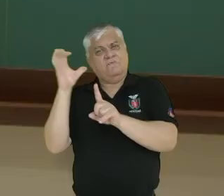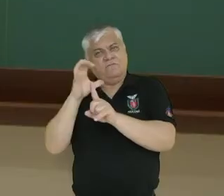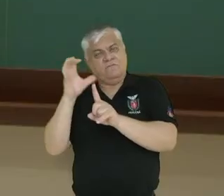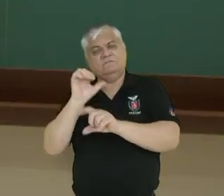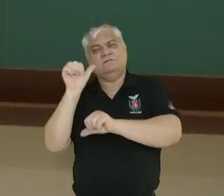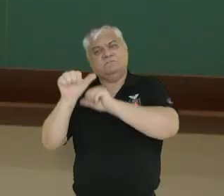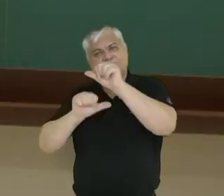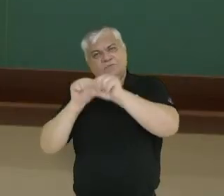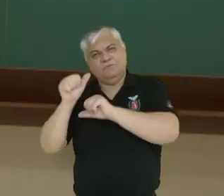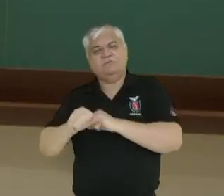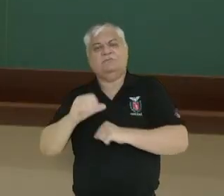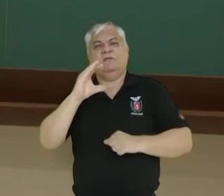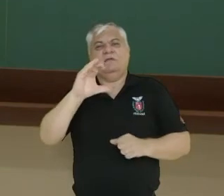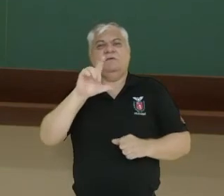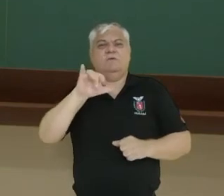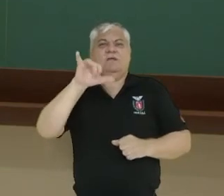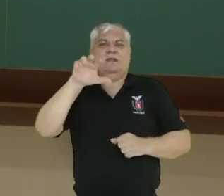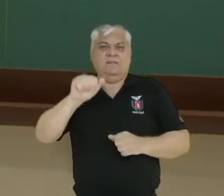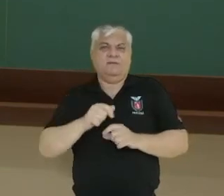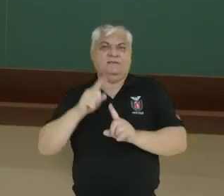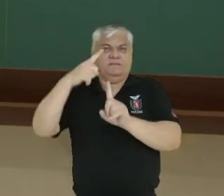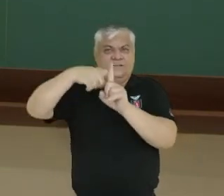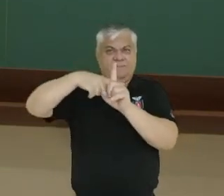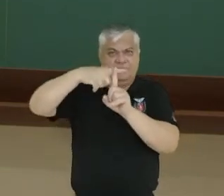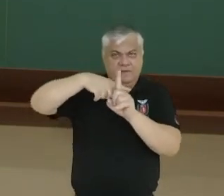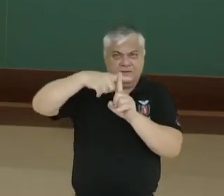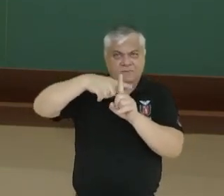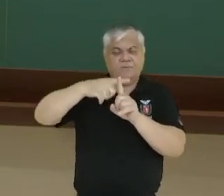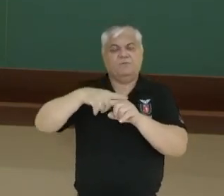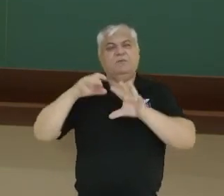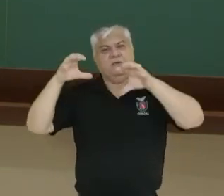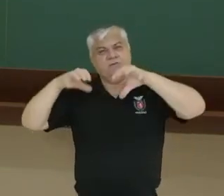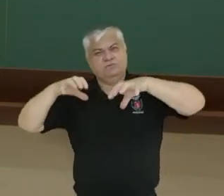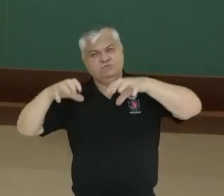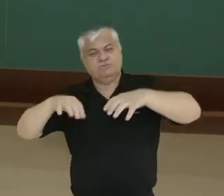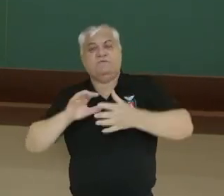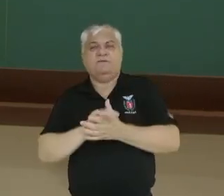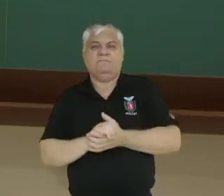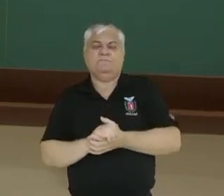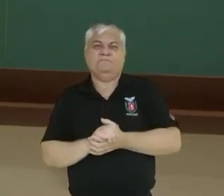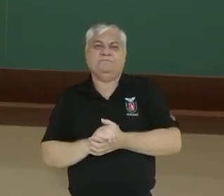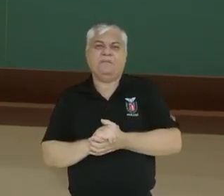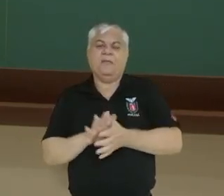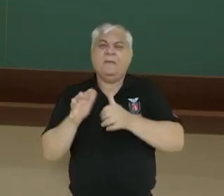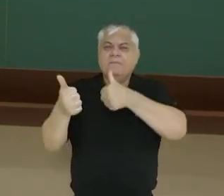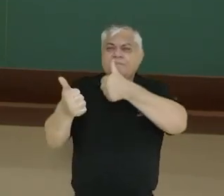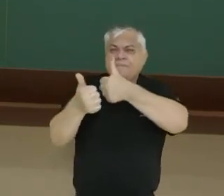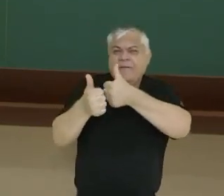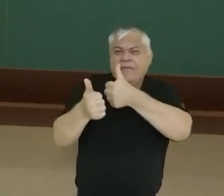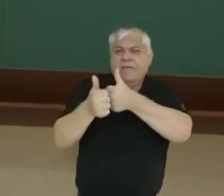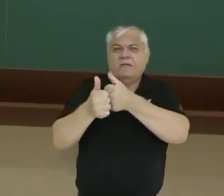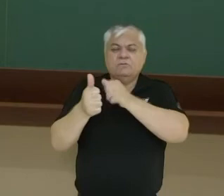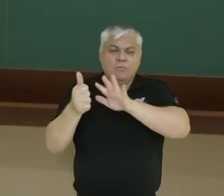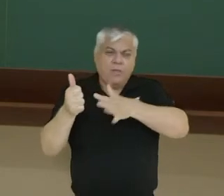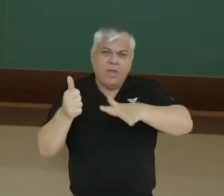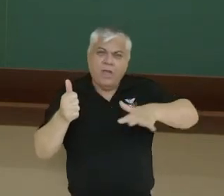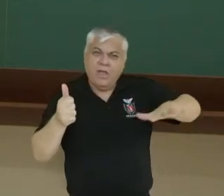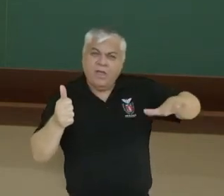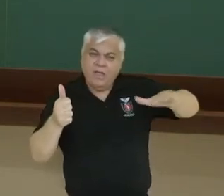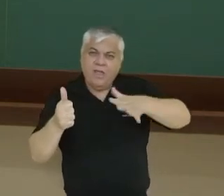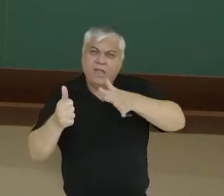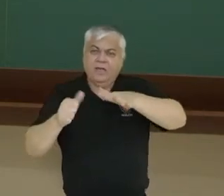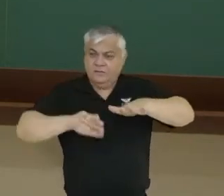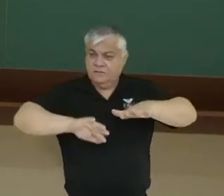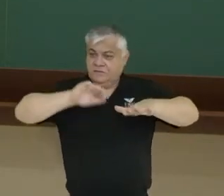influenciar nessas diferenças de temperatura, de quantidade de chuvas. A proximidade com o mar ou oceano de algumas áreas